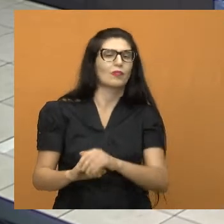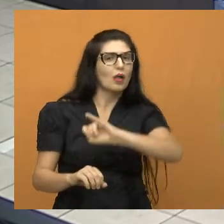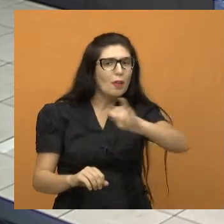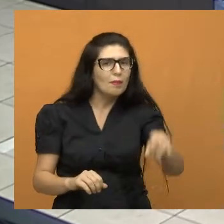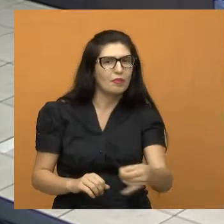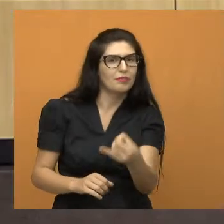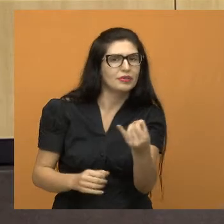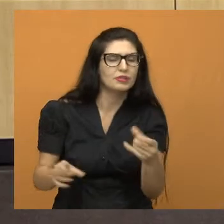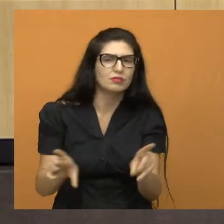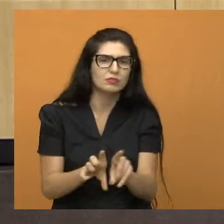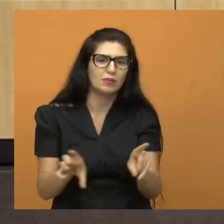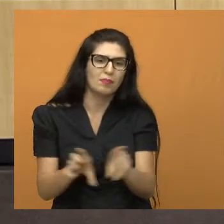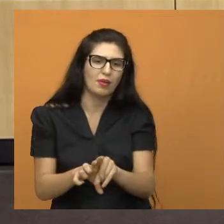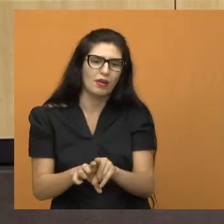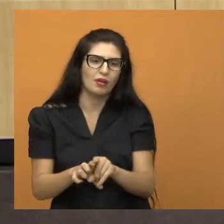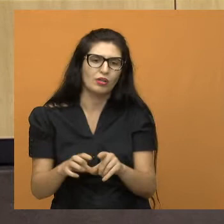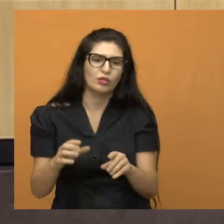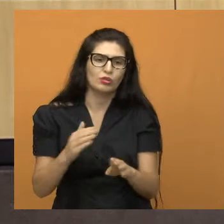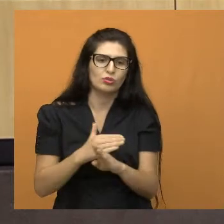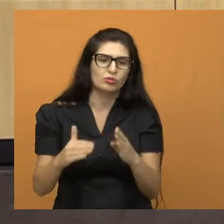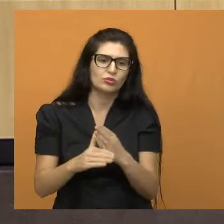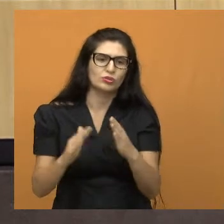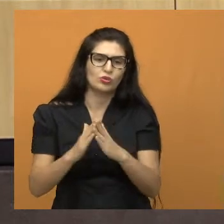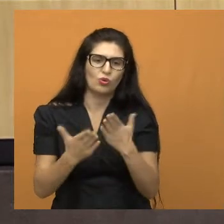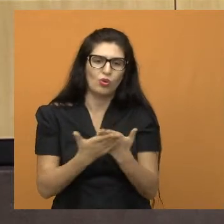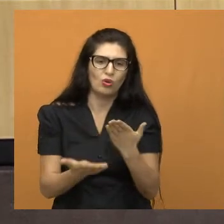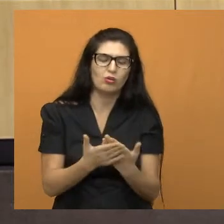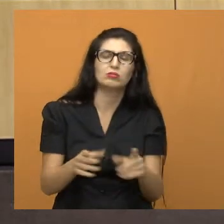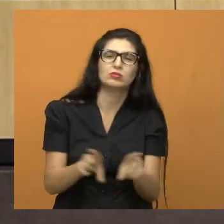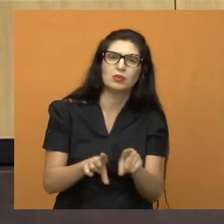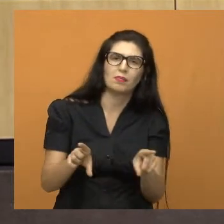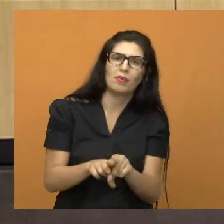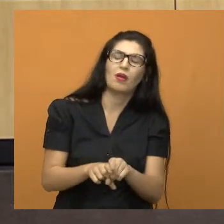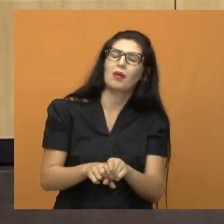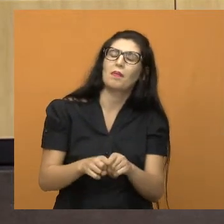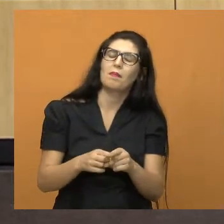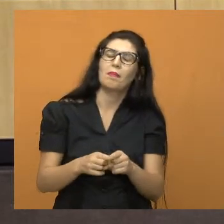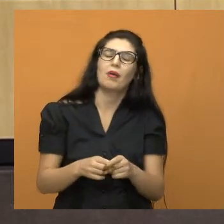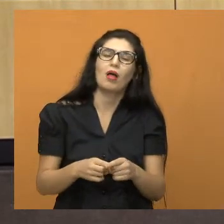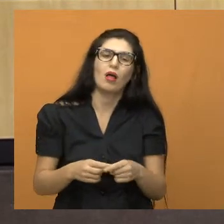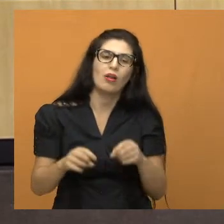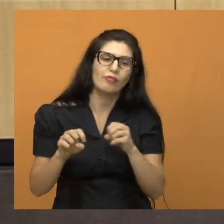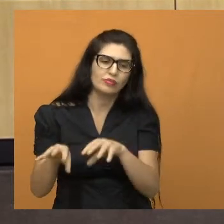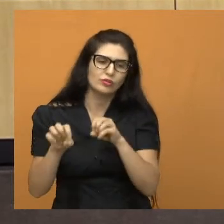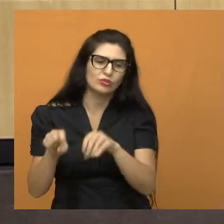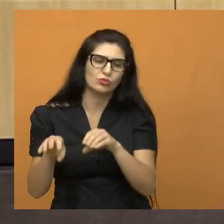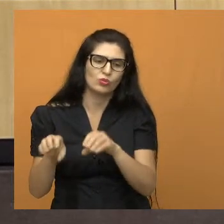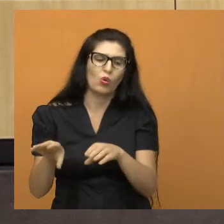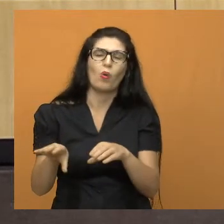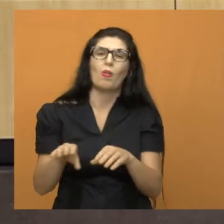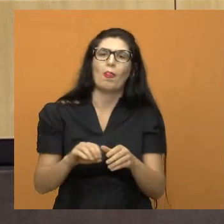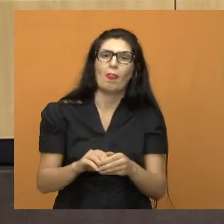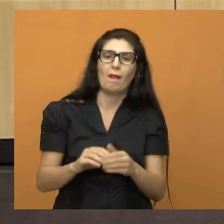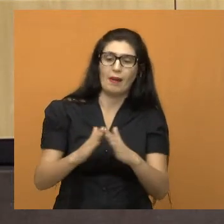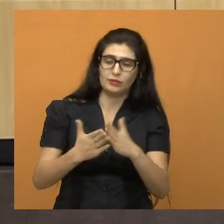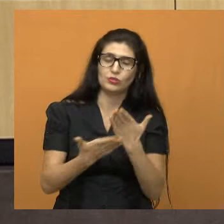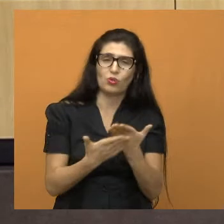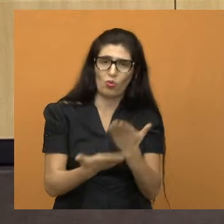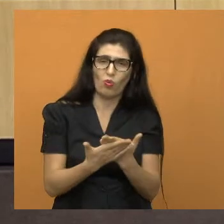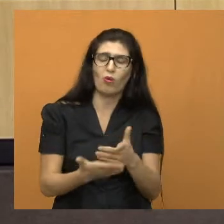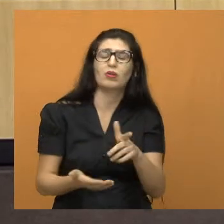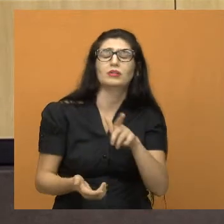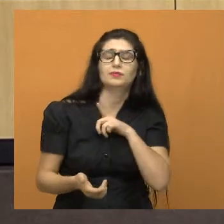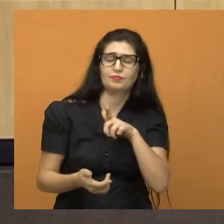para as escolas, para a Patrícia, talvez levar para a Secretaria de Educação, a campanha tem esse trabalho também de